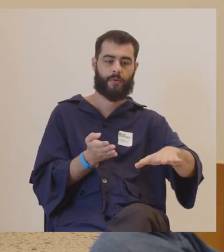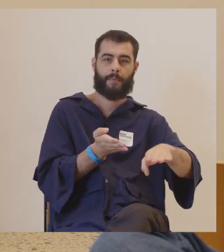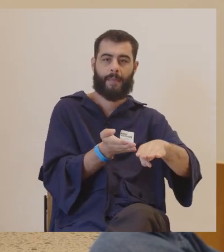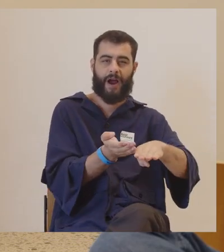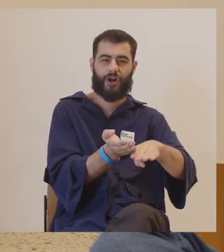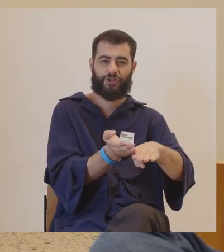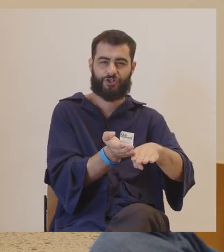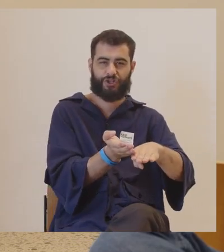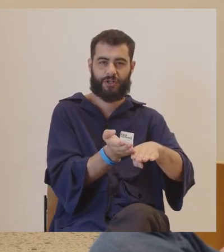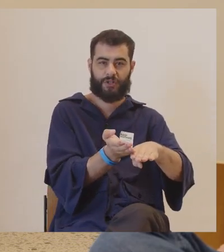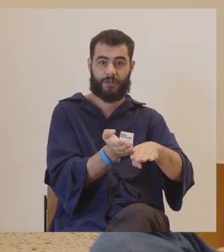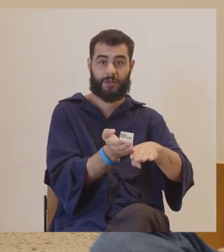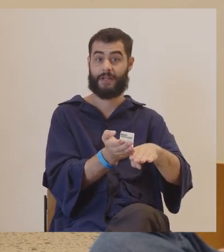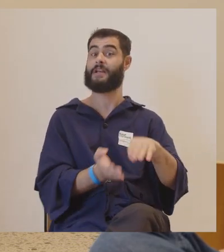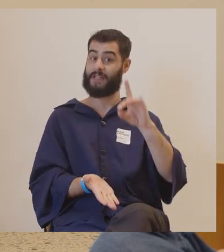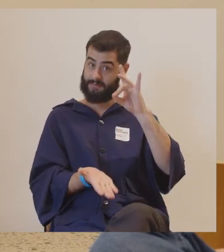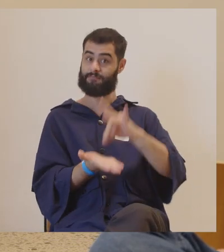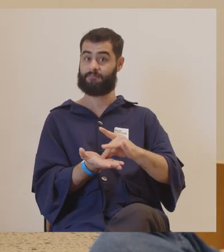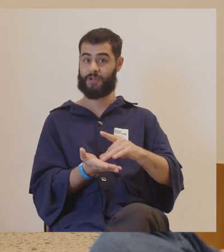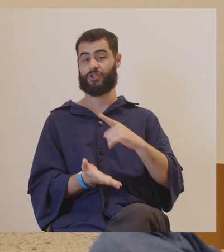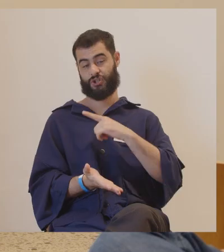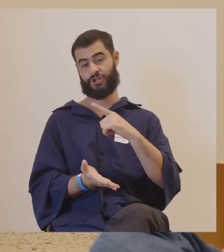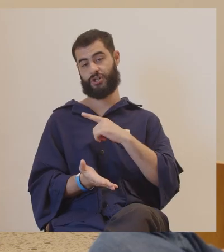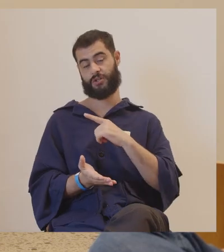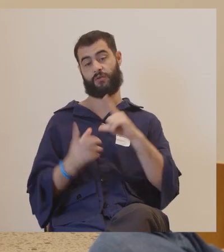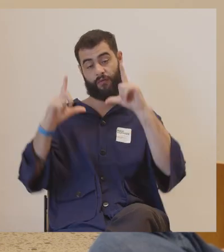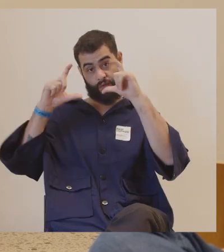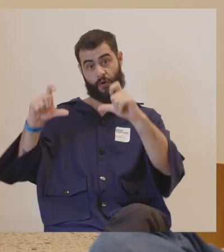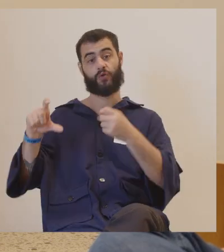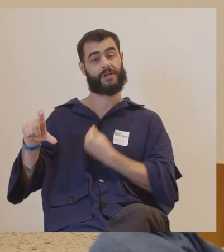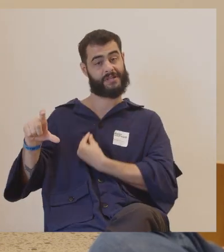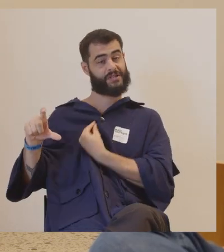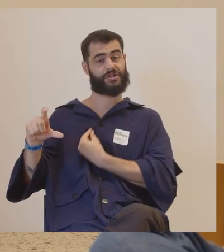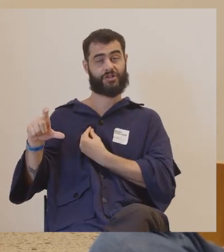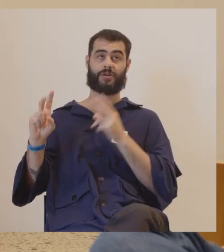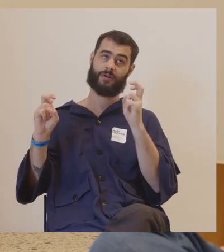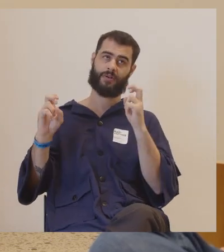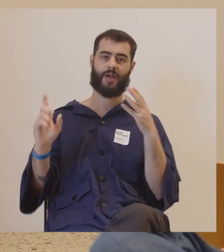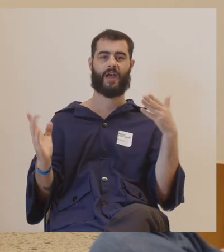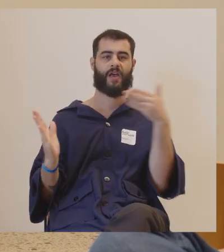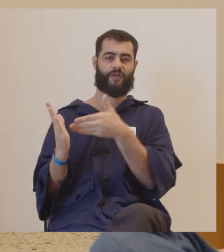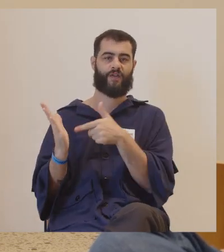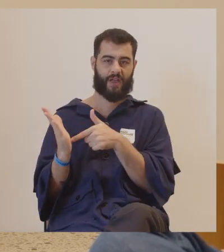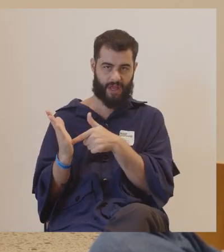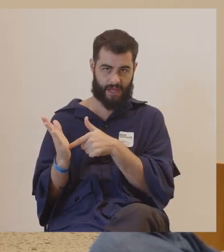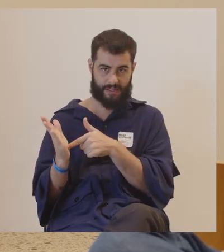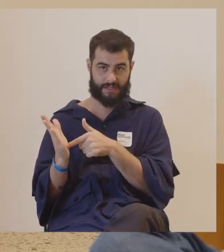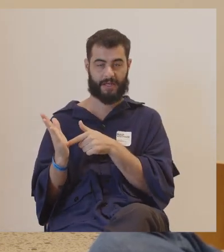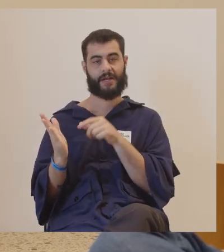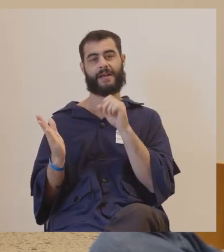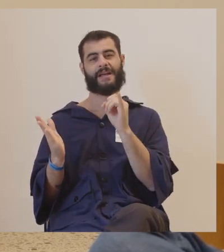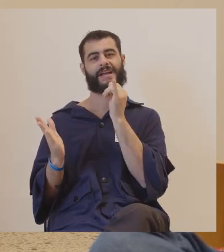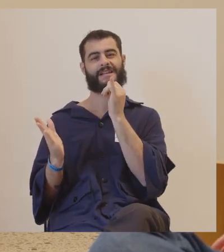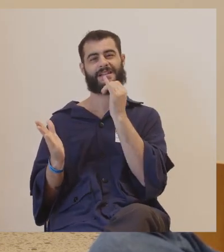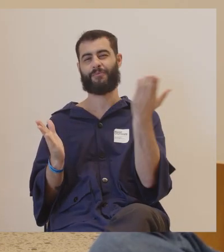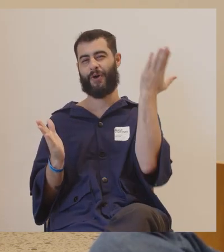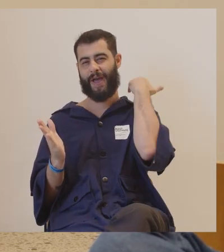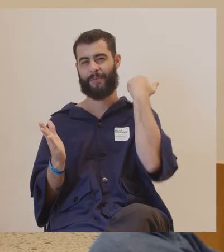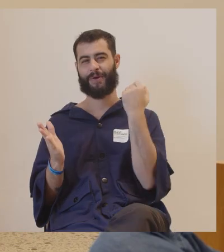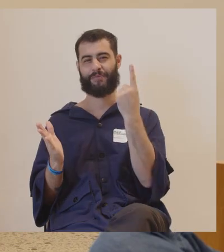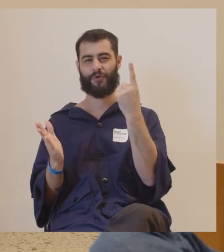isso existia como uma referência. E, claro, se a gente pensa na disseminação do cartão postal no século